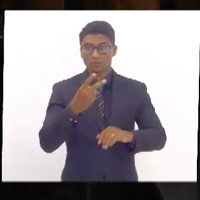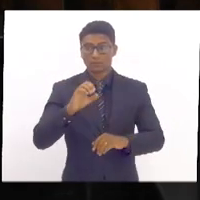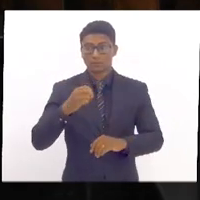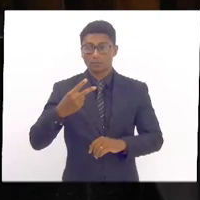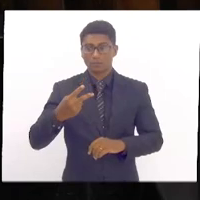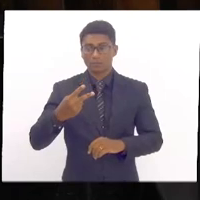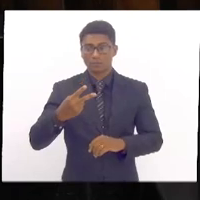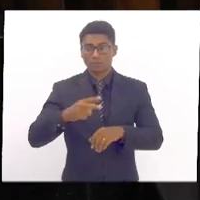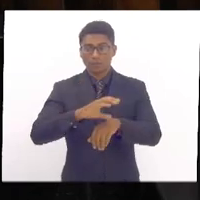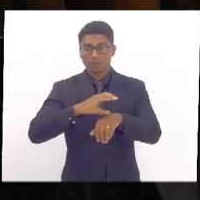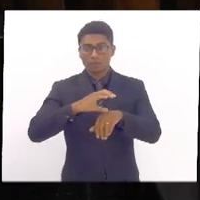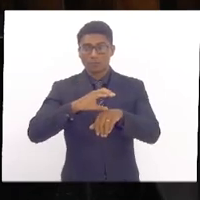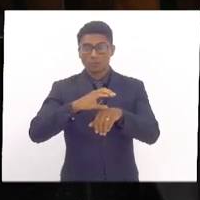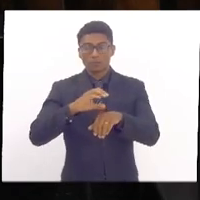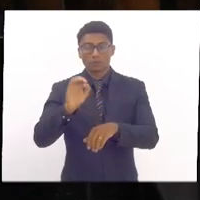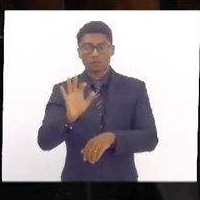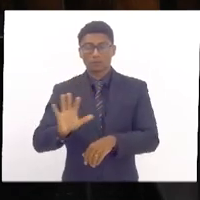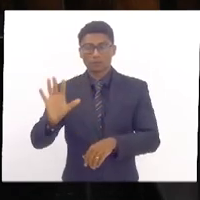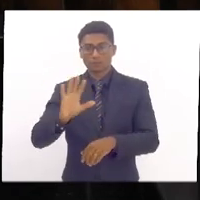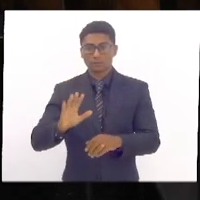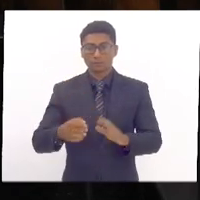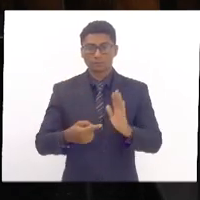República.